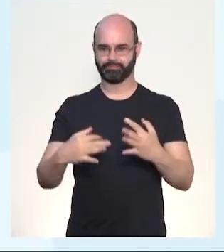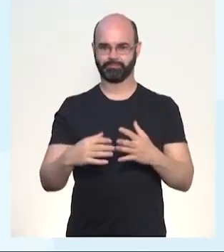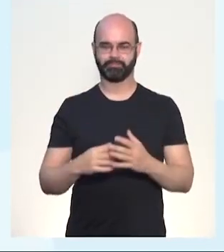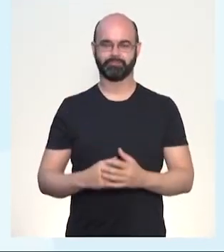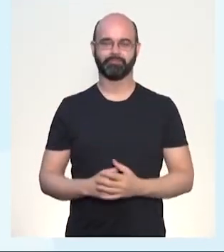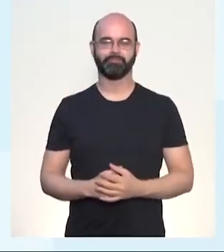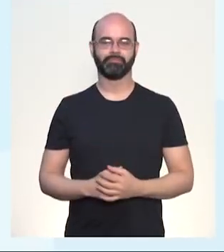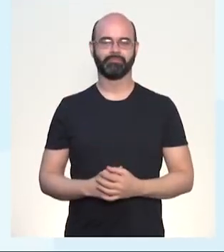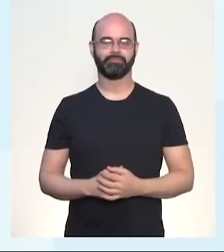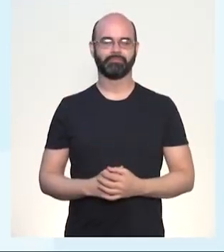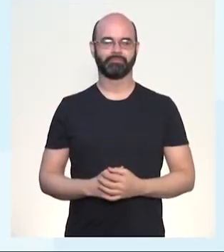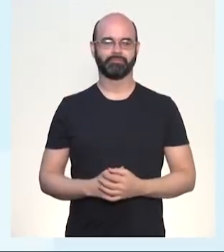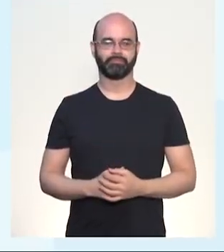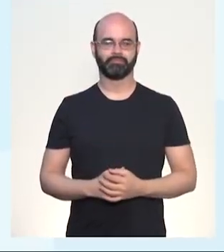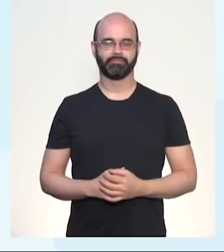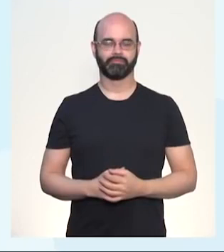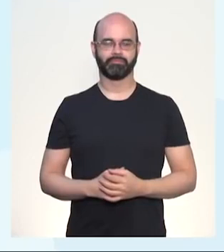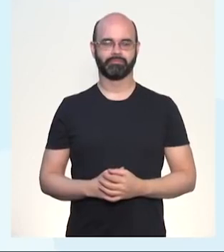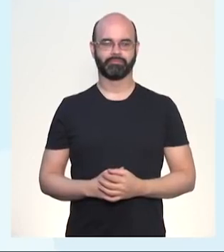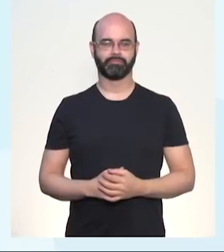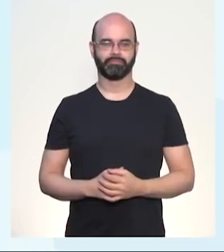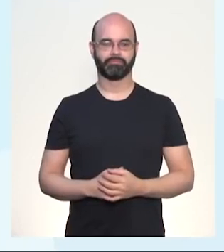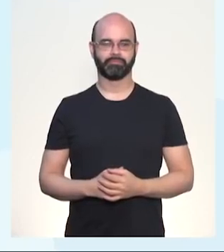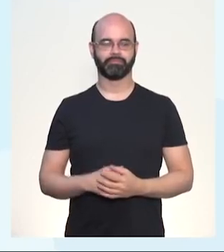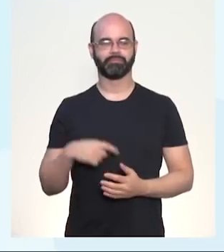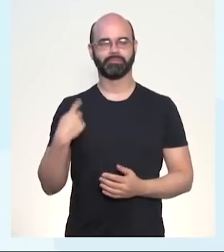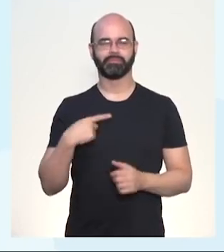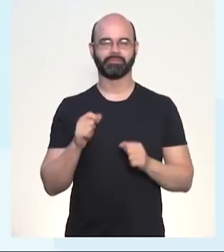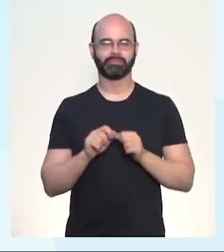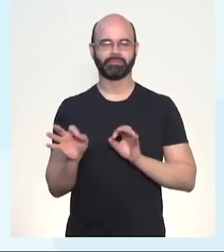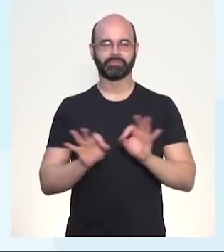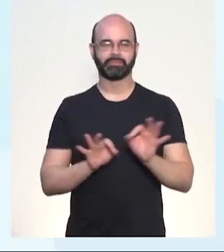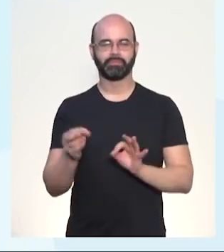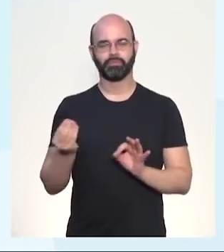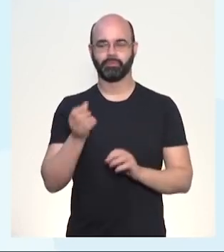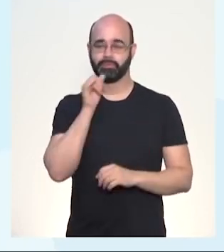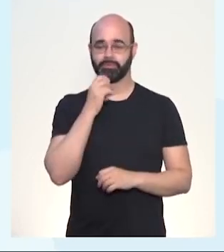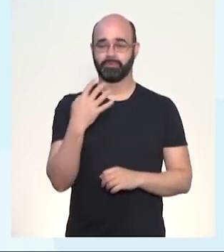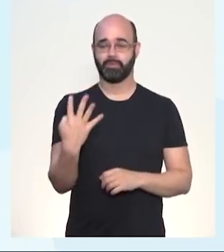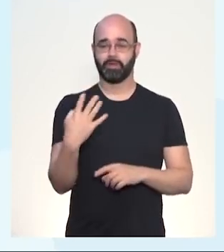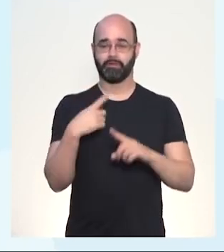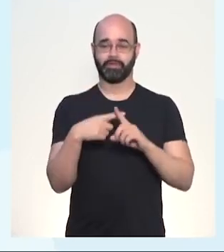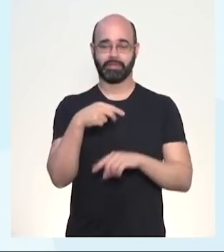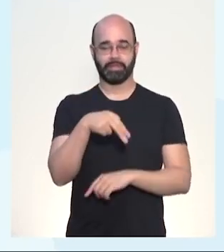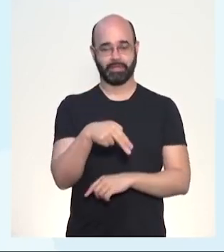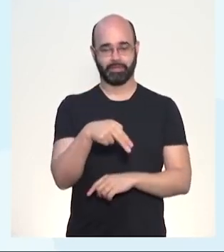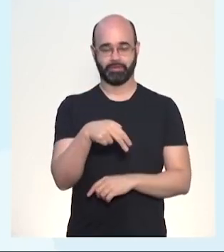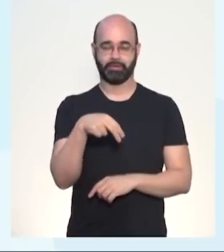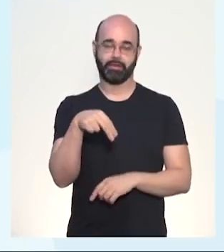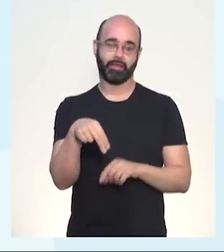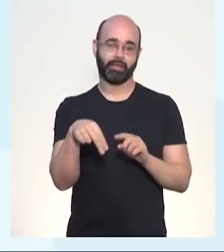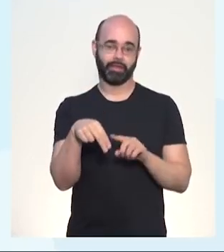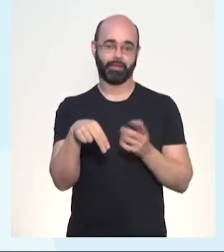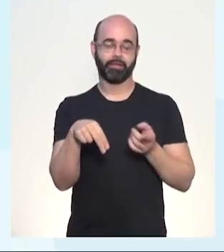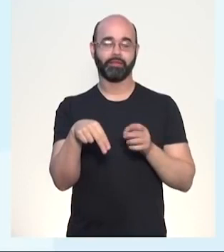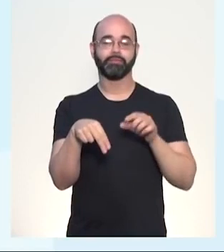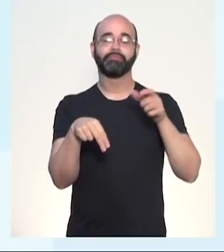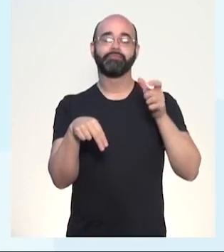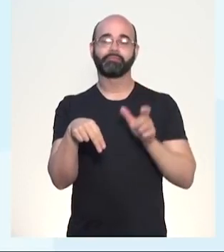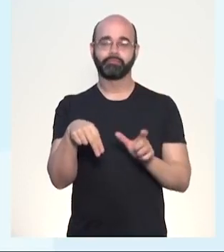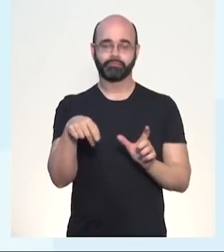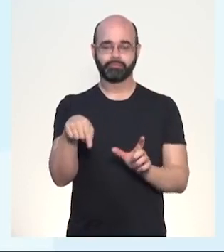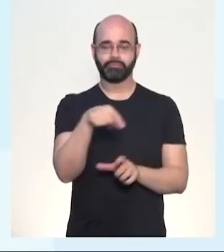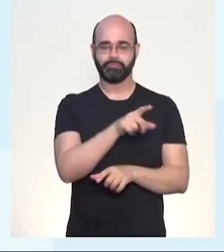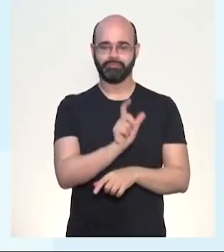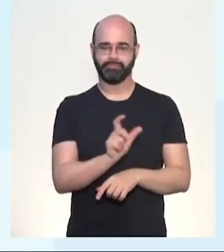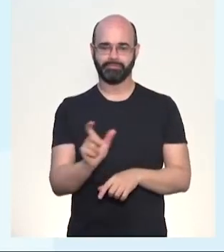aí, veja, como que a gente vai construir? Se a gente for imaginar que é só 4 vezes N, pensando que o N é a posição que o termo ocupa